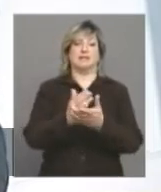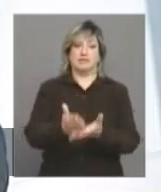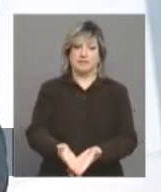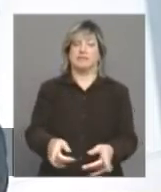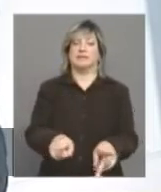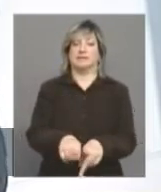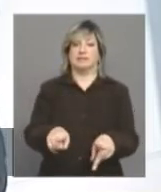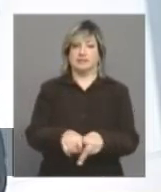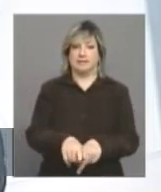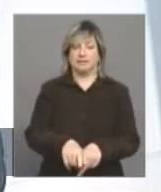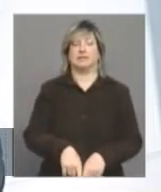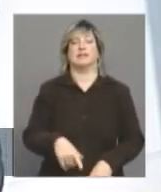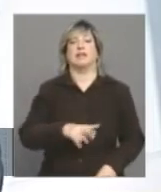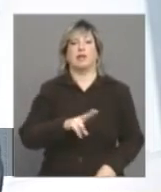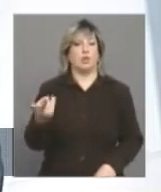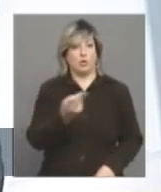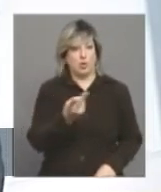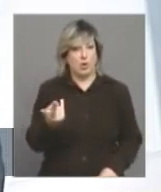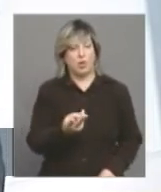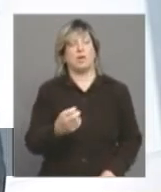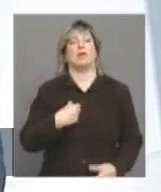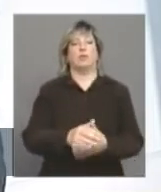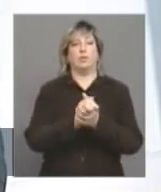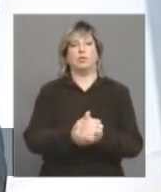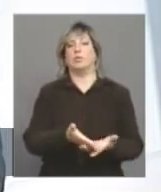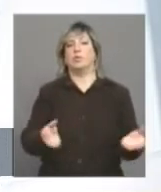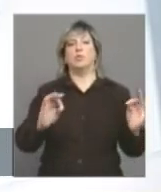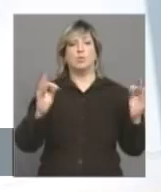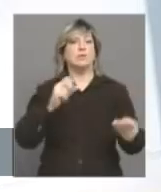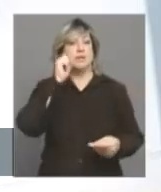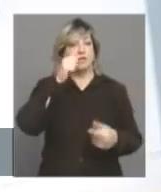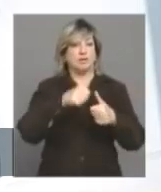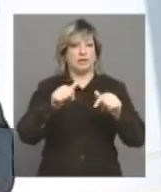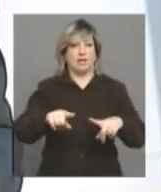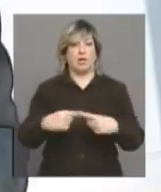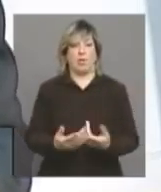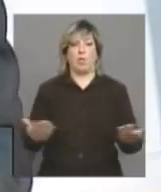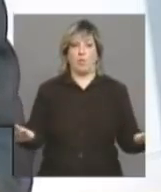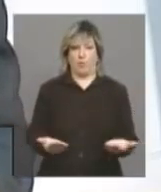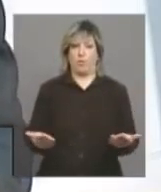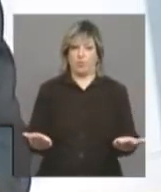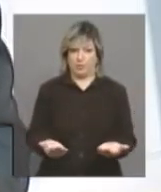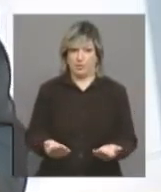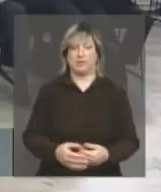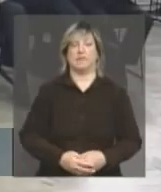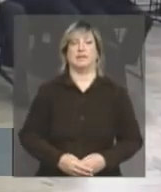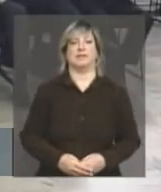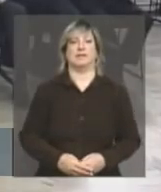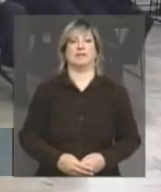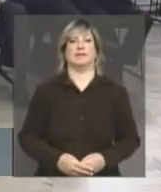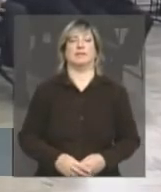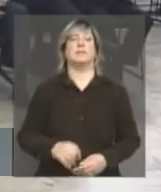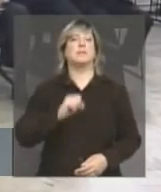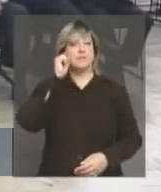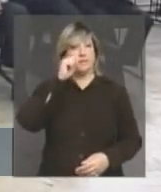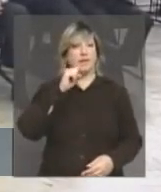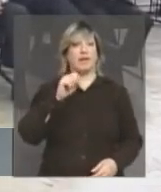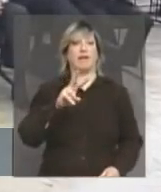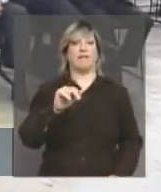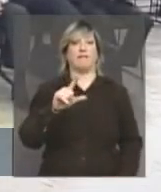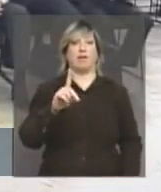nosso partido no Senado. Em nome dos dois, eu cumprimento todos os senadores aqui presentes. Senador Valdemir Mocca, quero